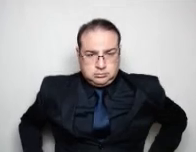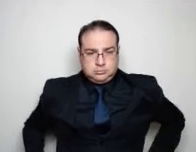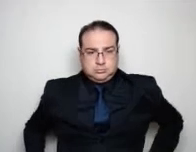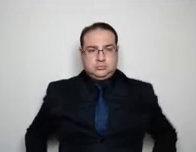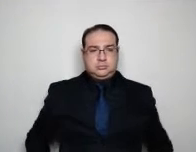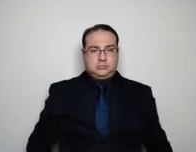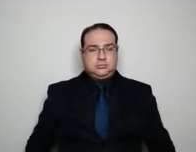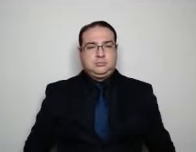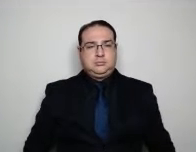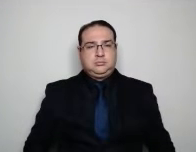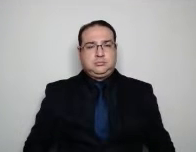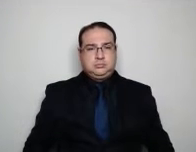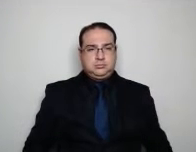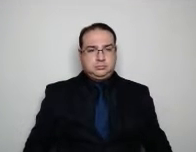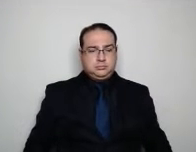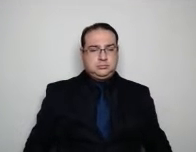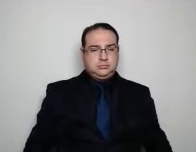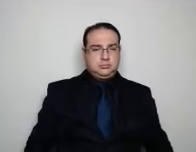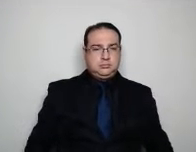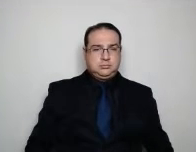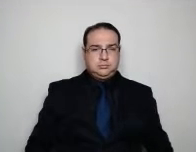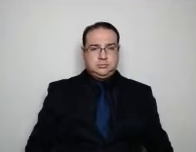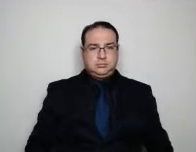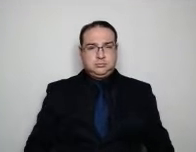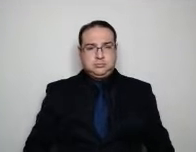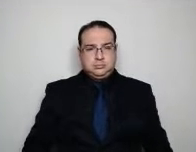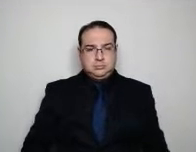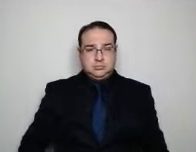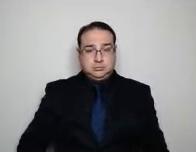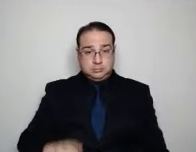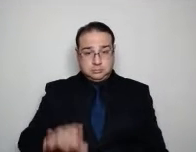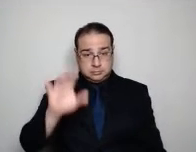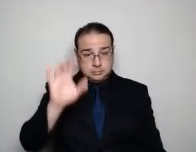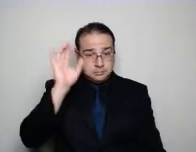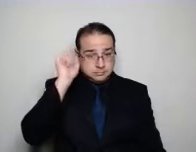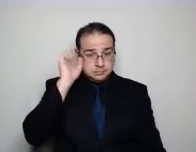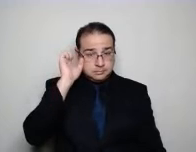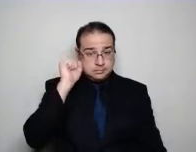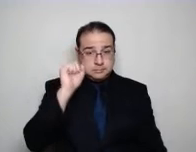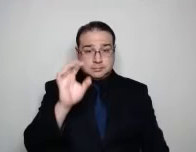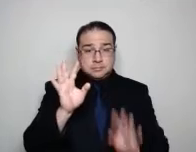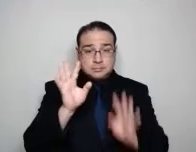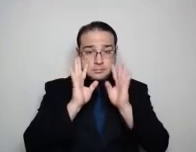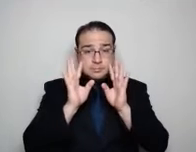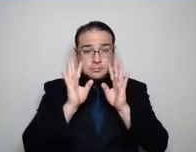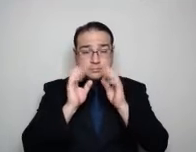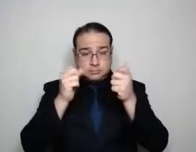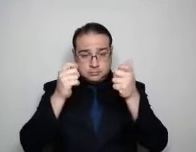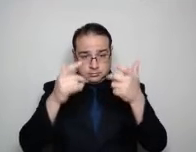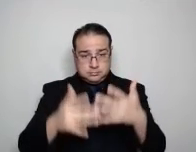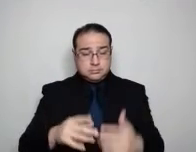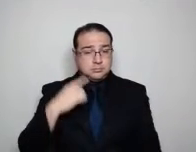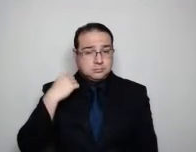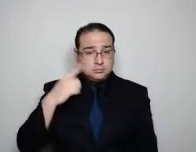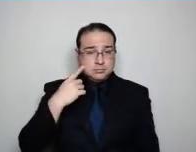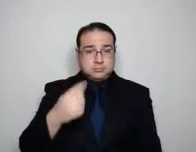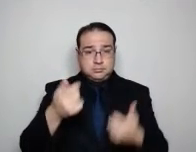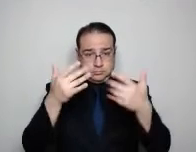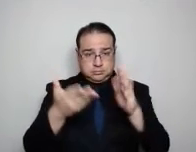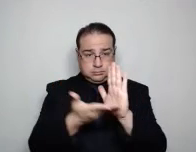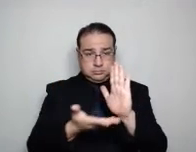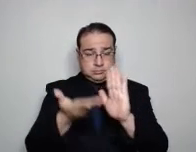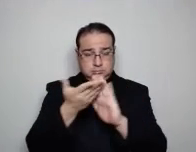Ouvi atentamente a palavra do advogado, que já excedeu o seu tempo legal, e há uma